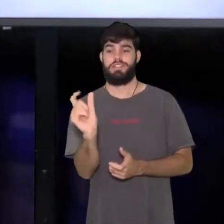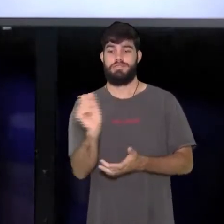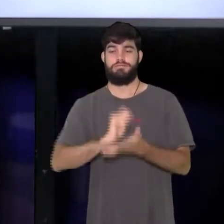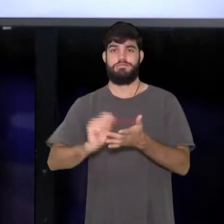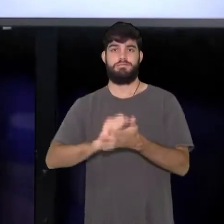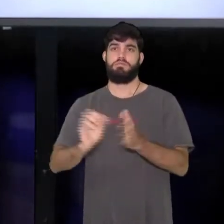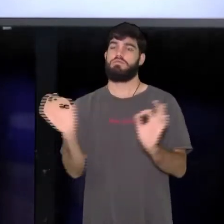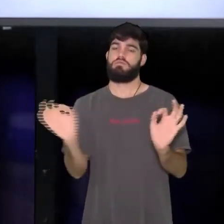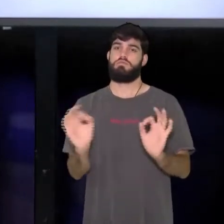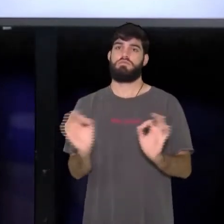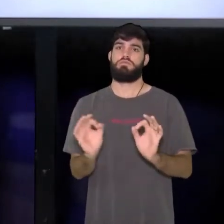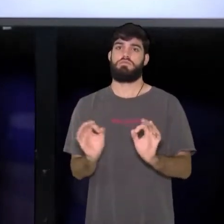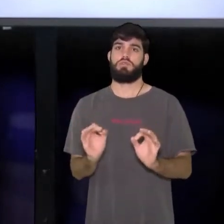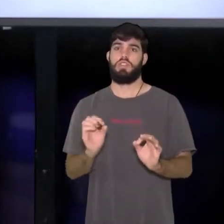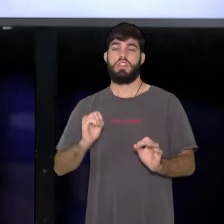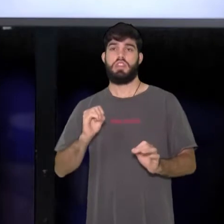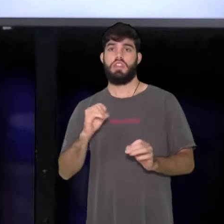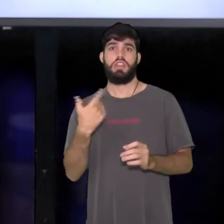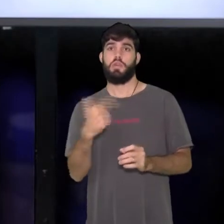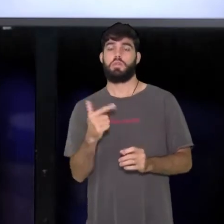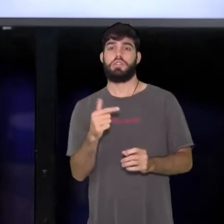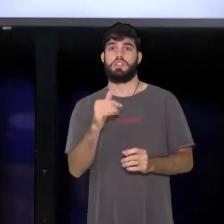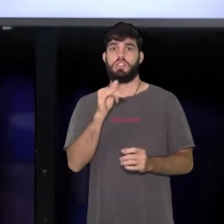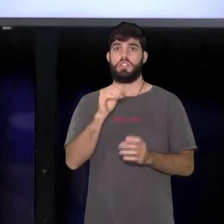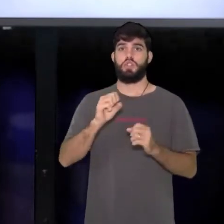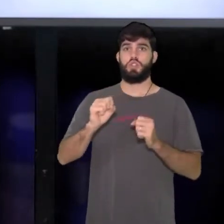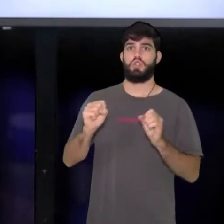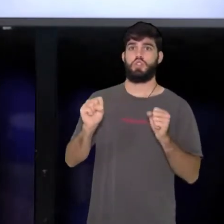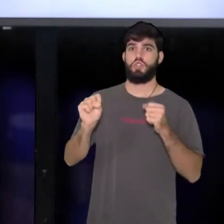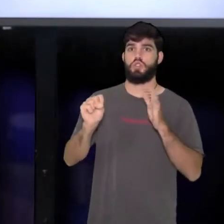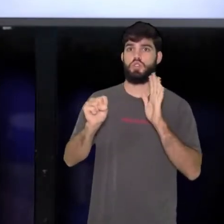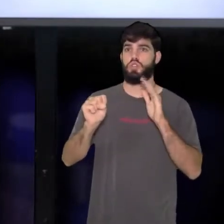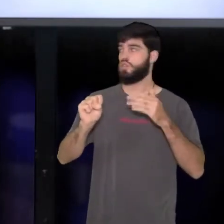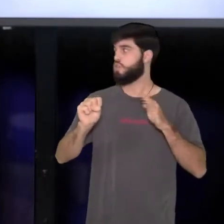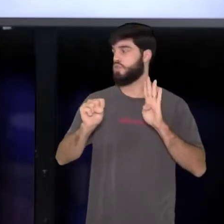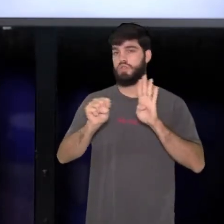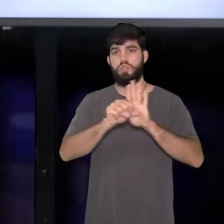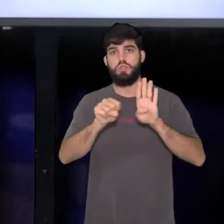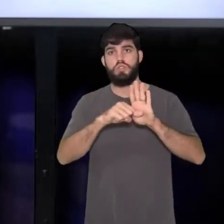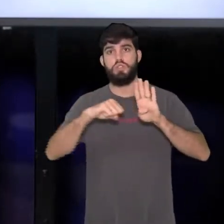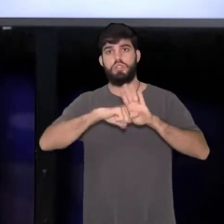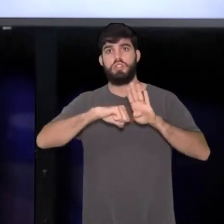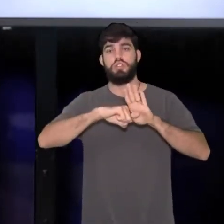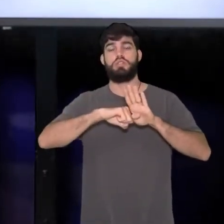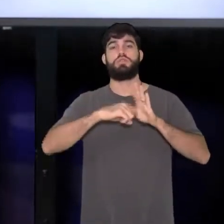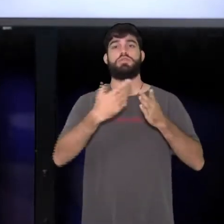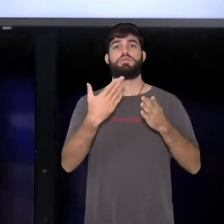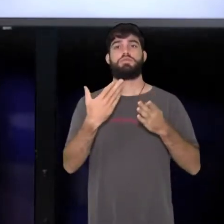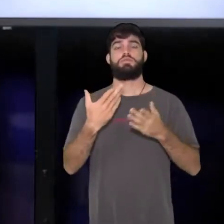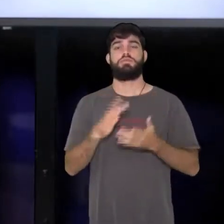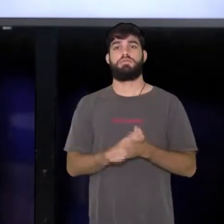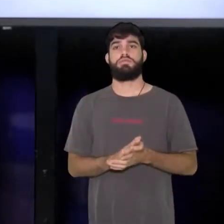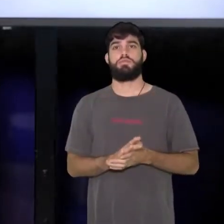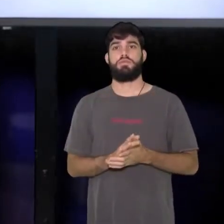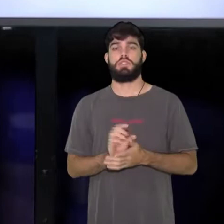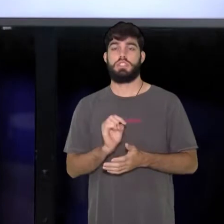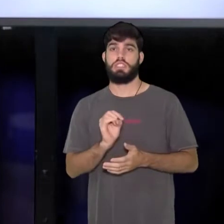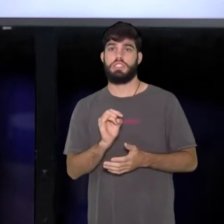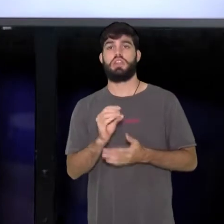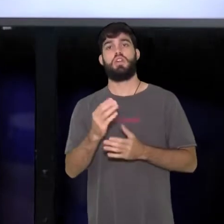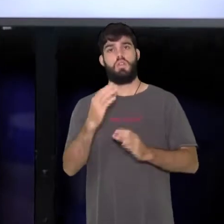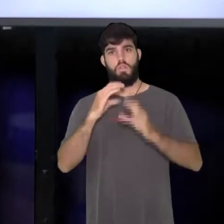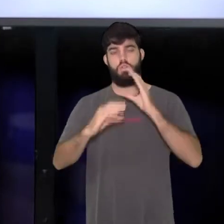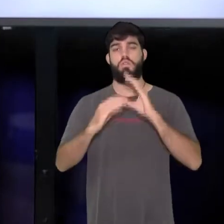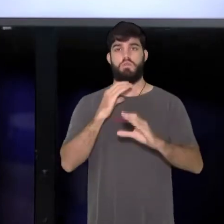o substantivo preferência, porém, apesar da ausência de palavras, esse elemento